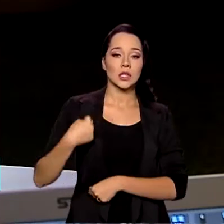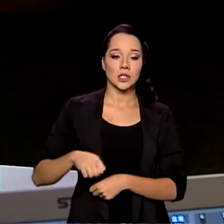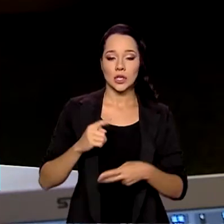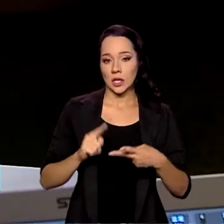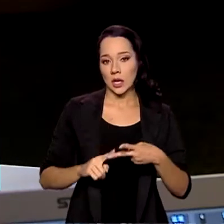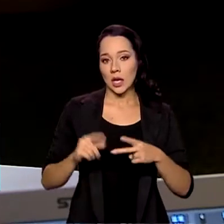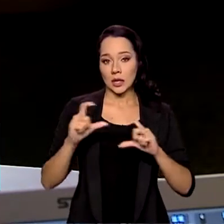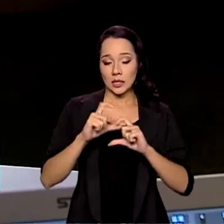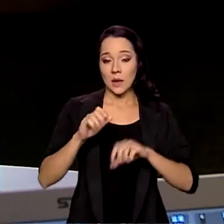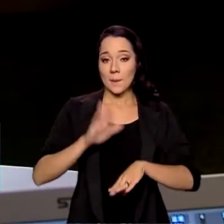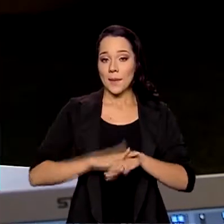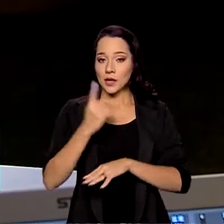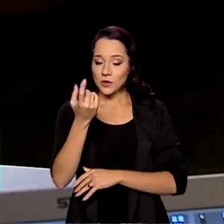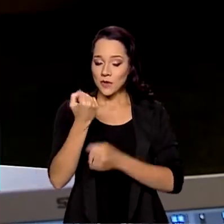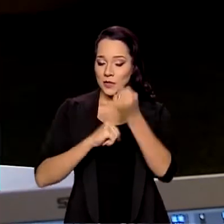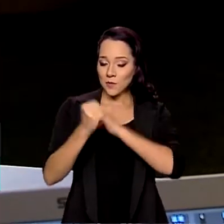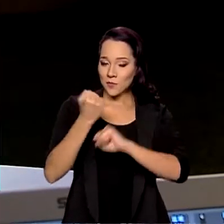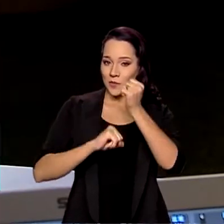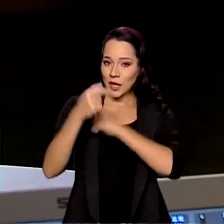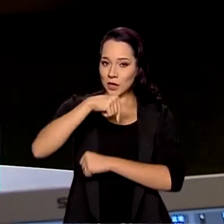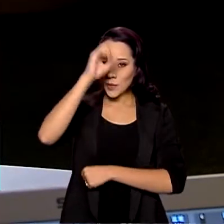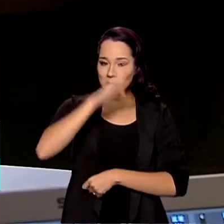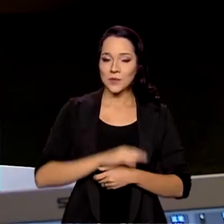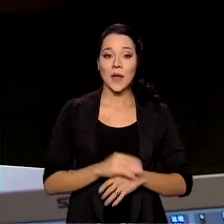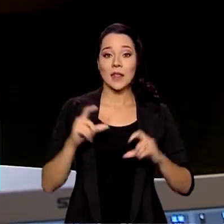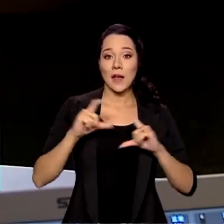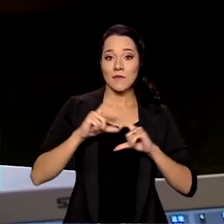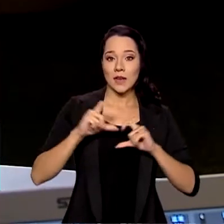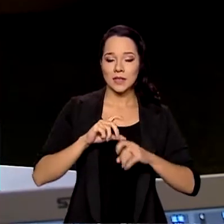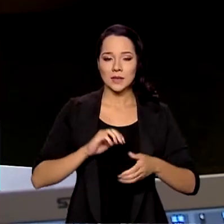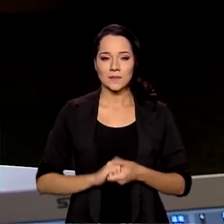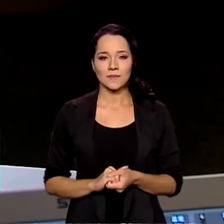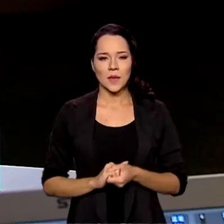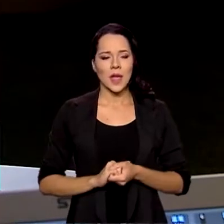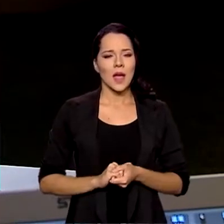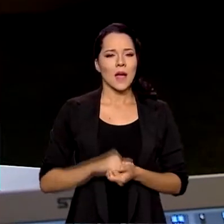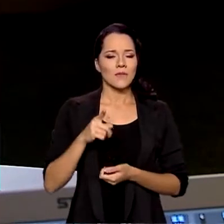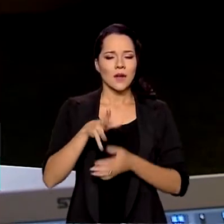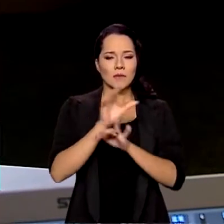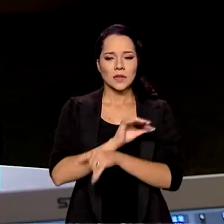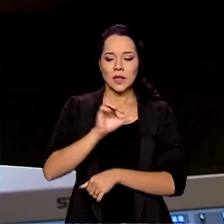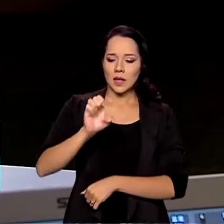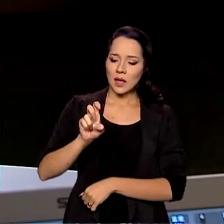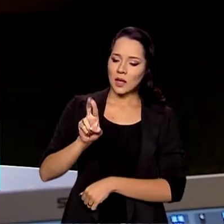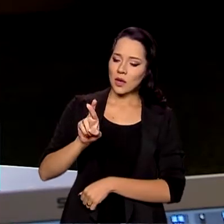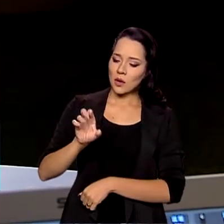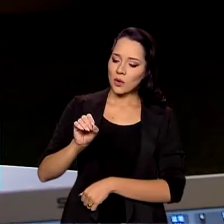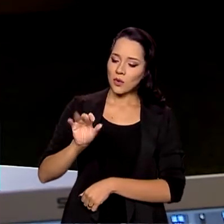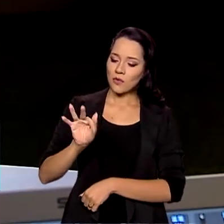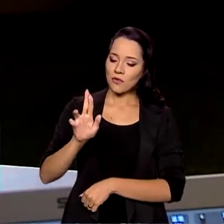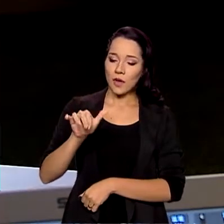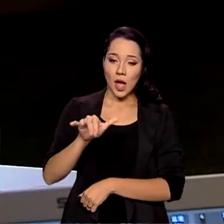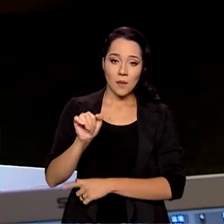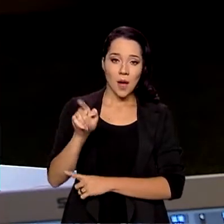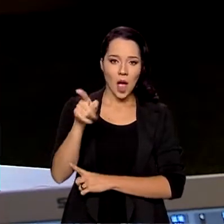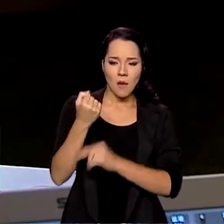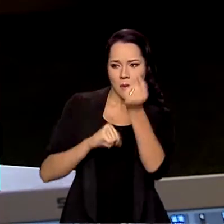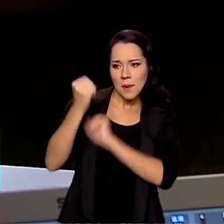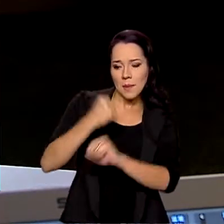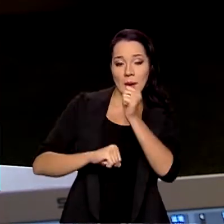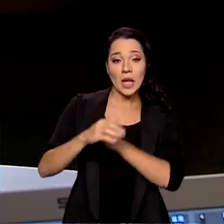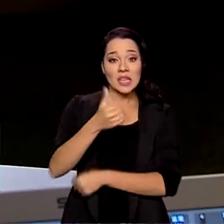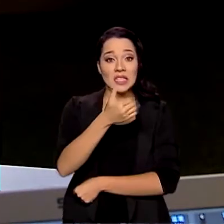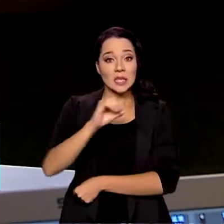será produzido aqui no Brasil, o da Pfizer. O anúncio foi feito pela farmacêutica brasileira Eurofarma. A expectativa é produzir por ano